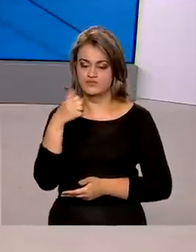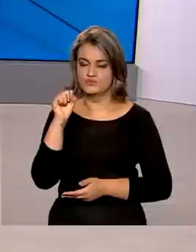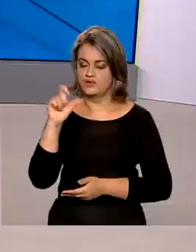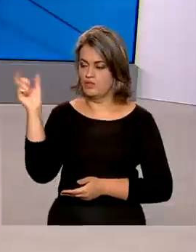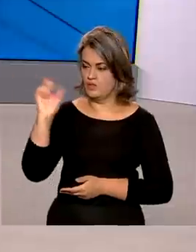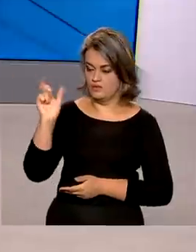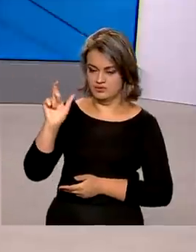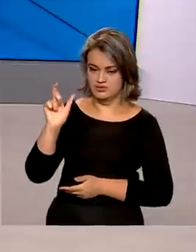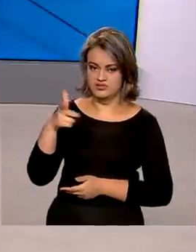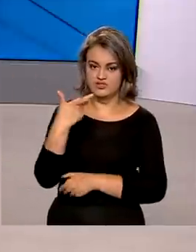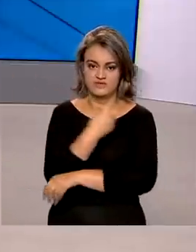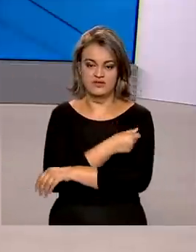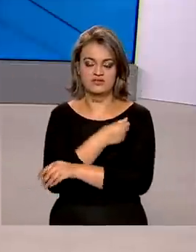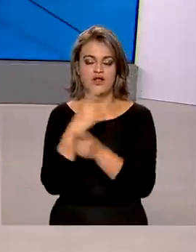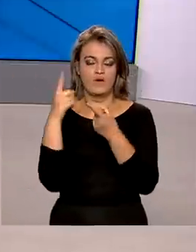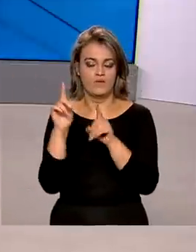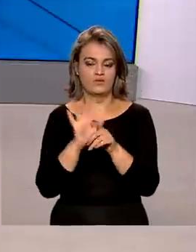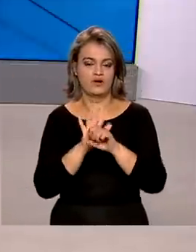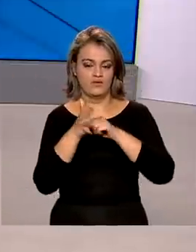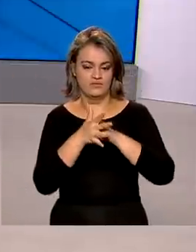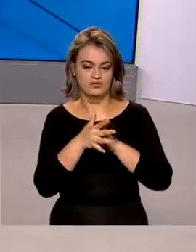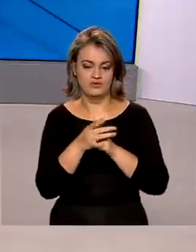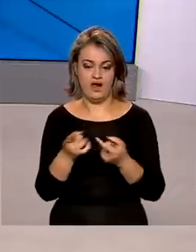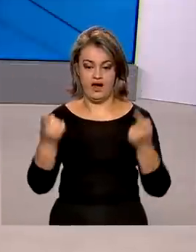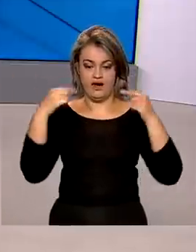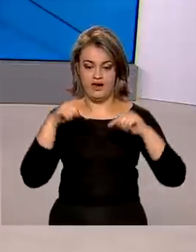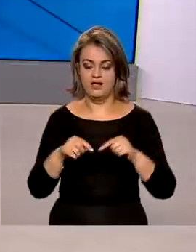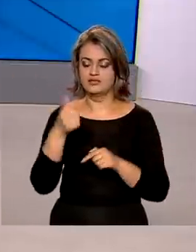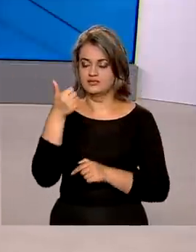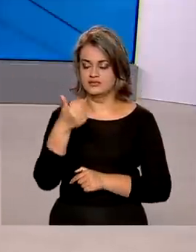147.335.318 doses de vacinas contra a Covid. Dessas doses,